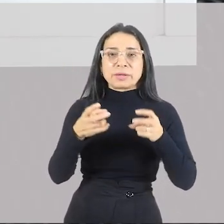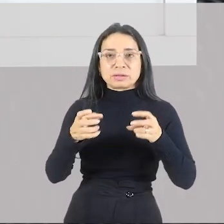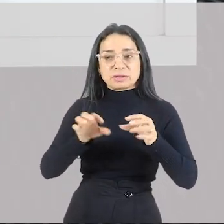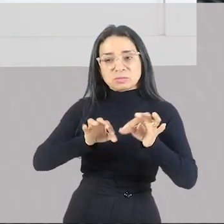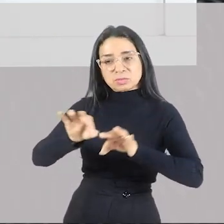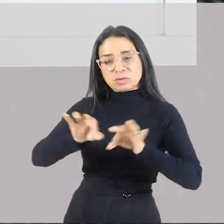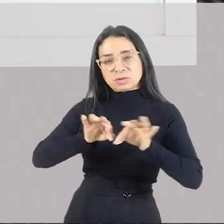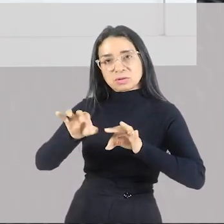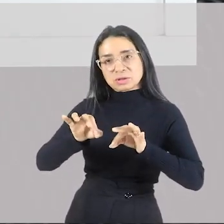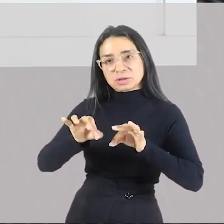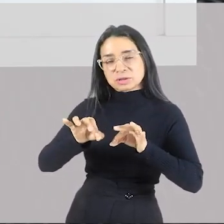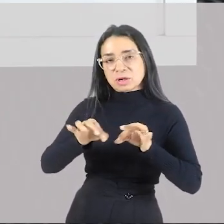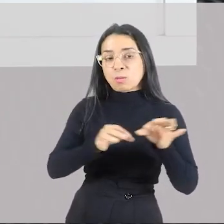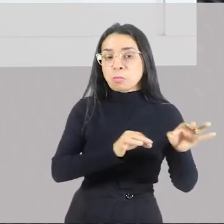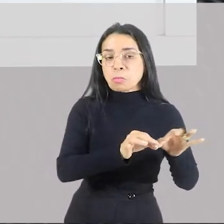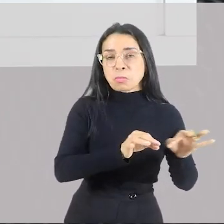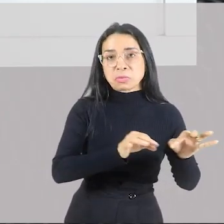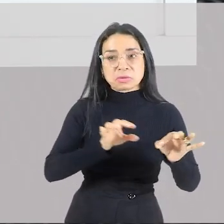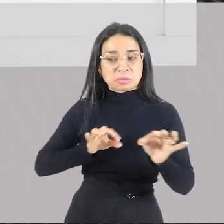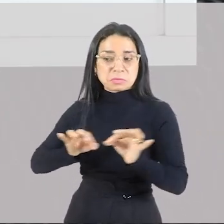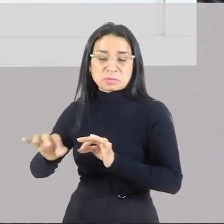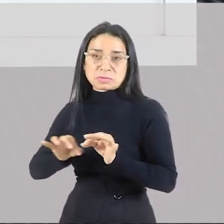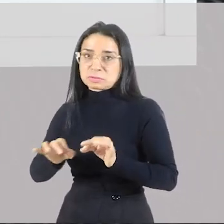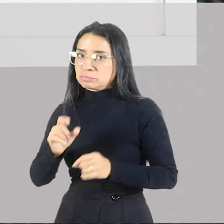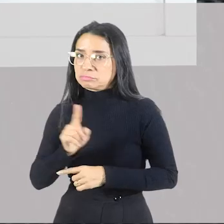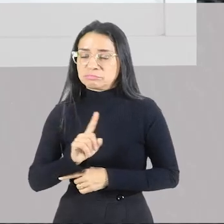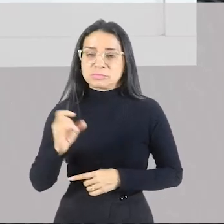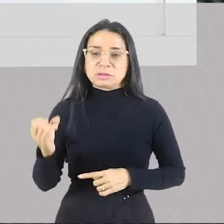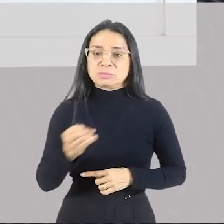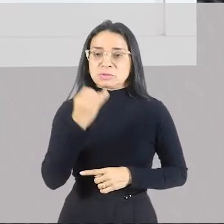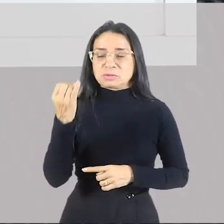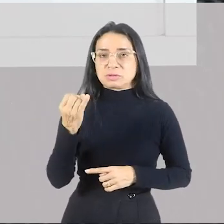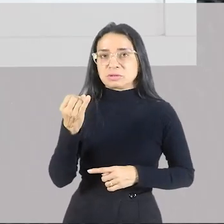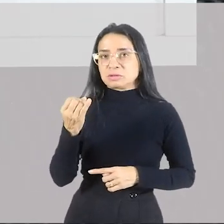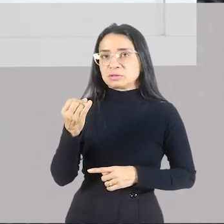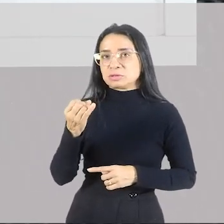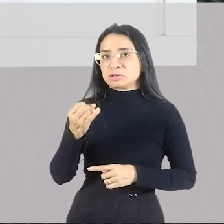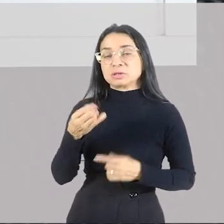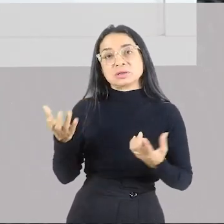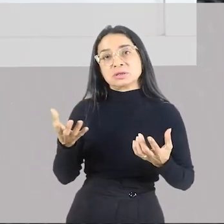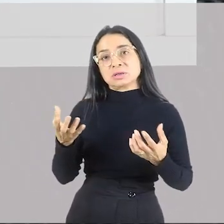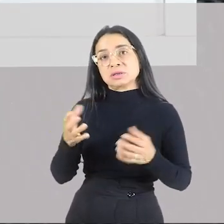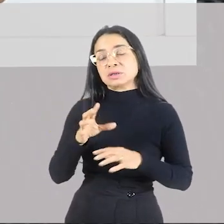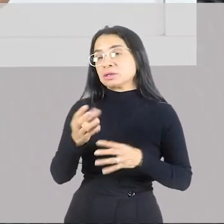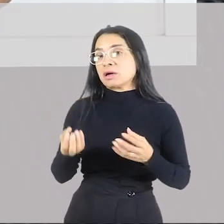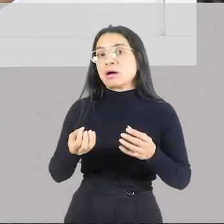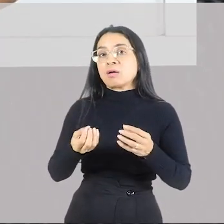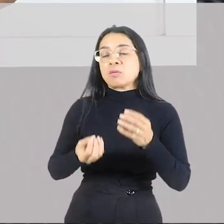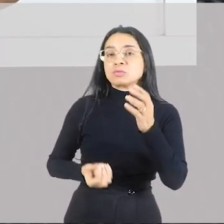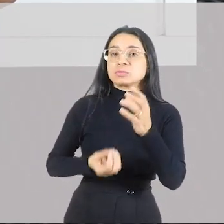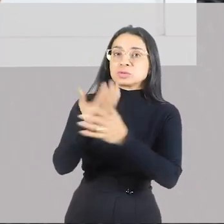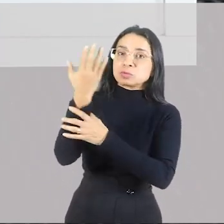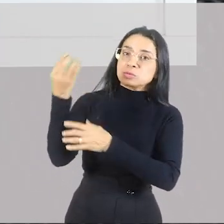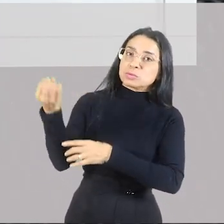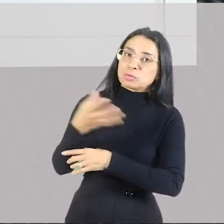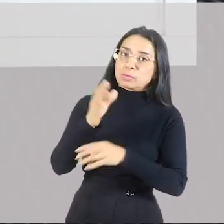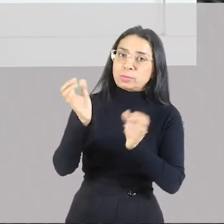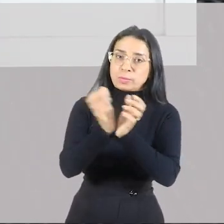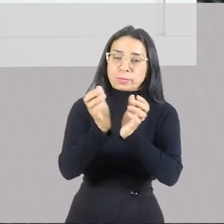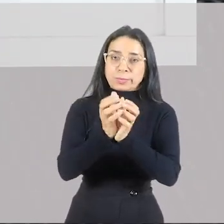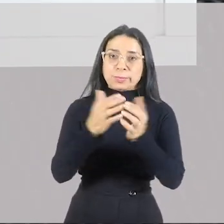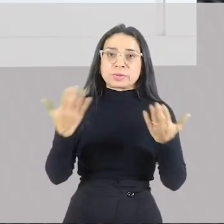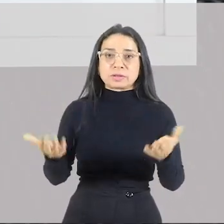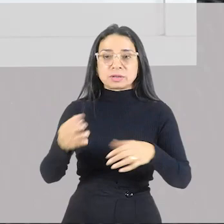que você forma os grupos, ele não é importante. Ele não forma um novo grupo. Então, turma, é